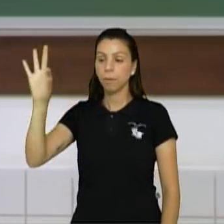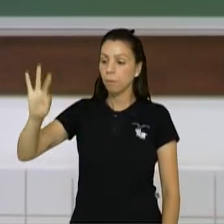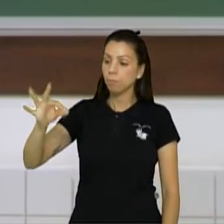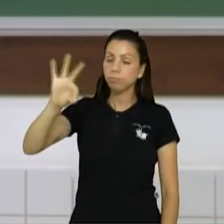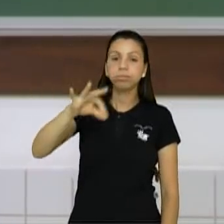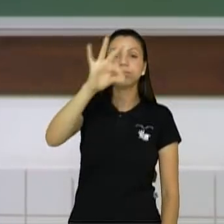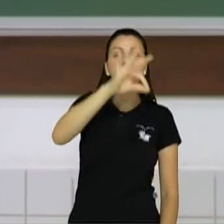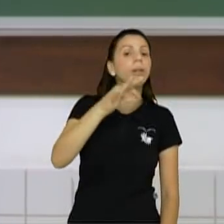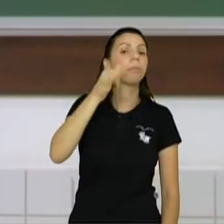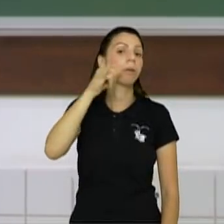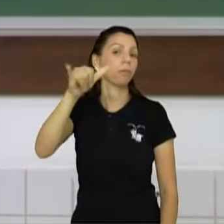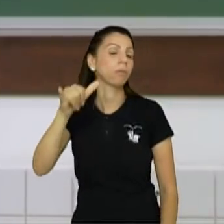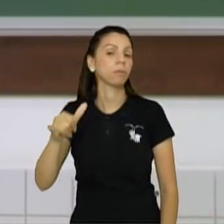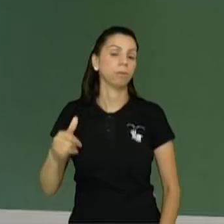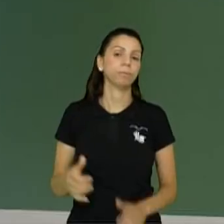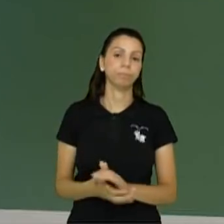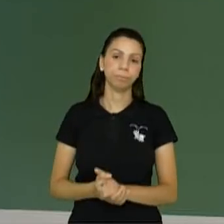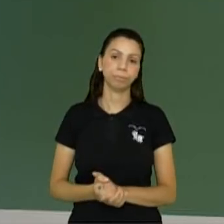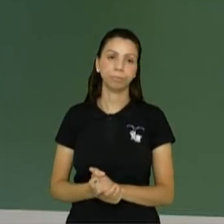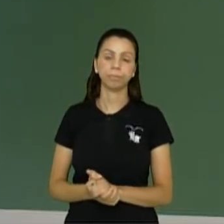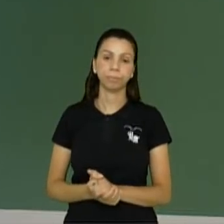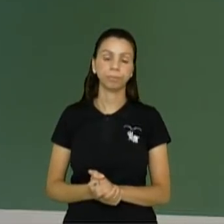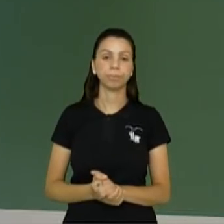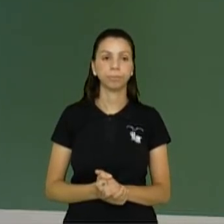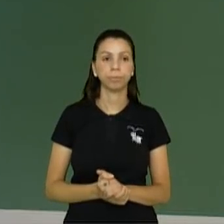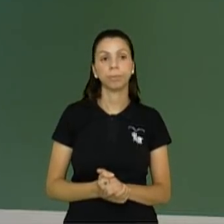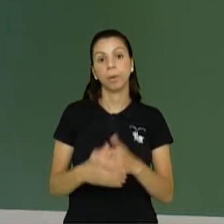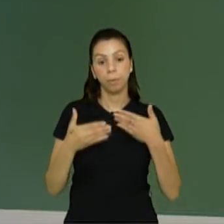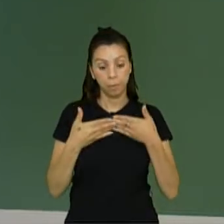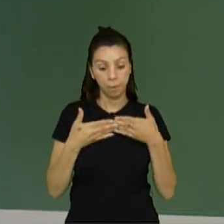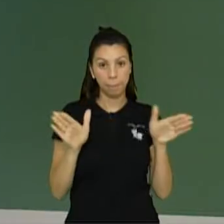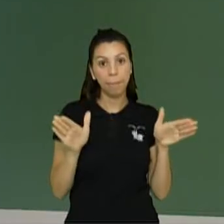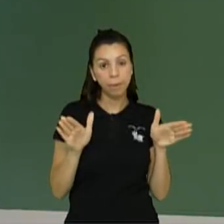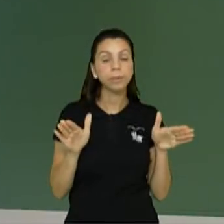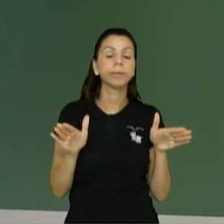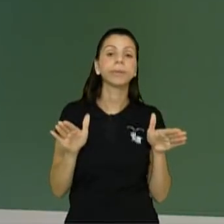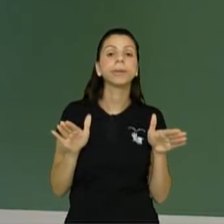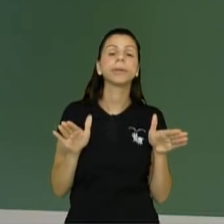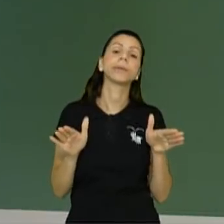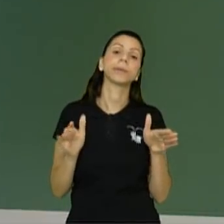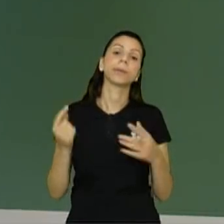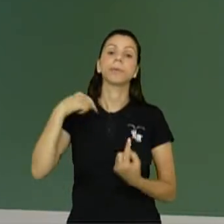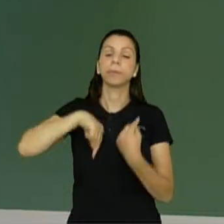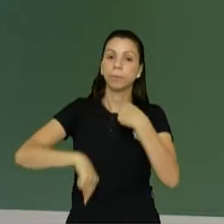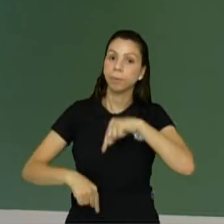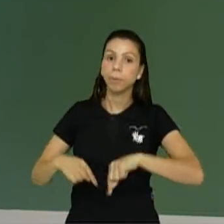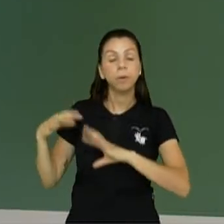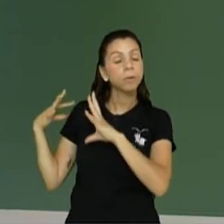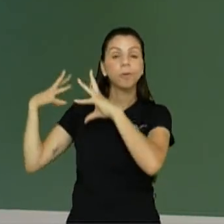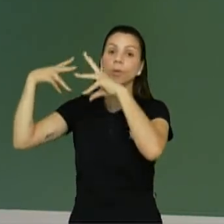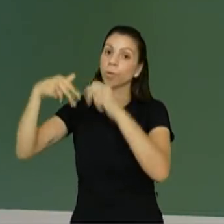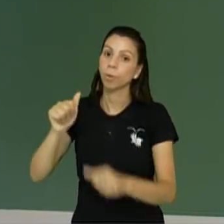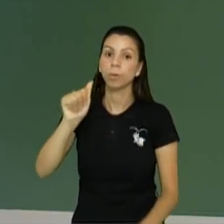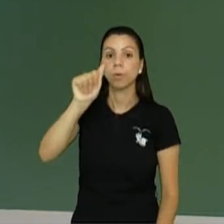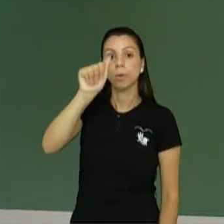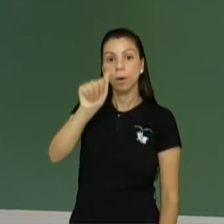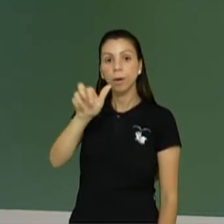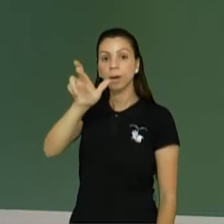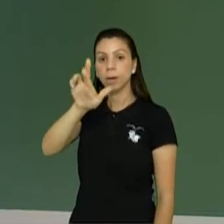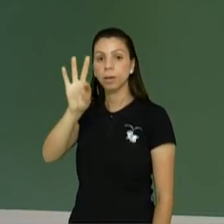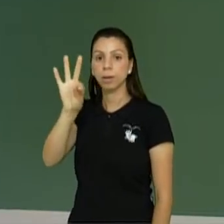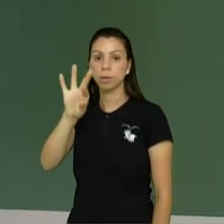gastar bastante energia. É uma circulação do tipo aberta e essa é a circulação de todos os artrópodes,